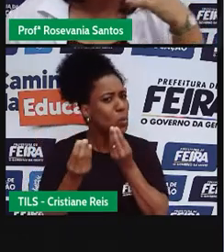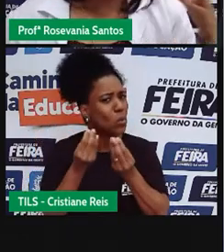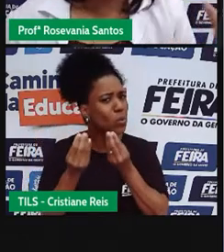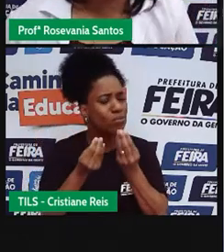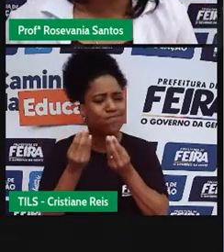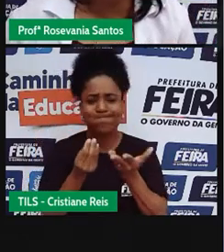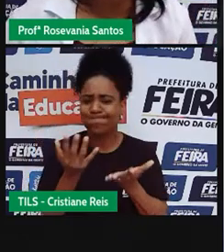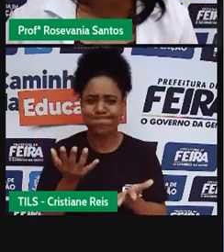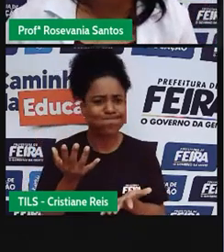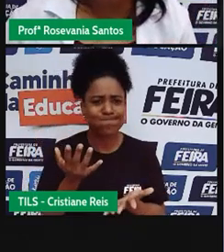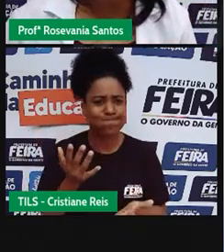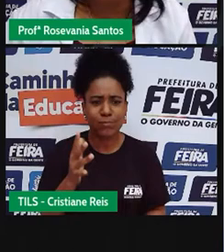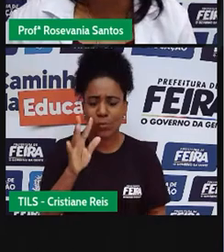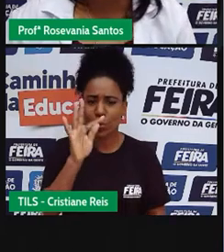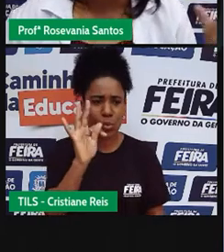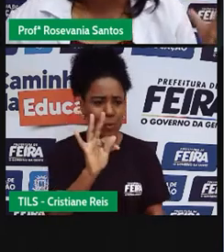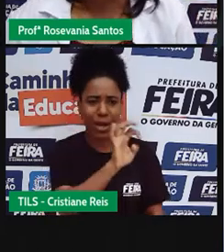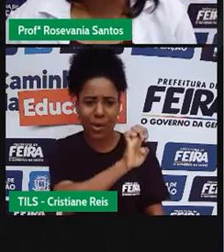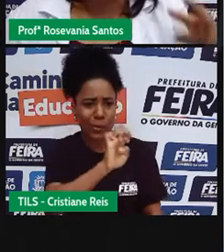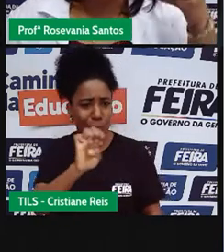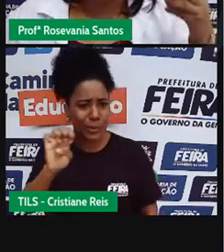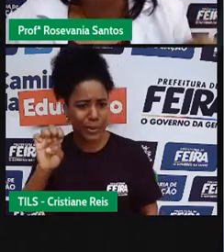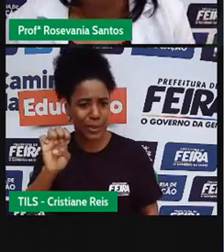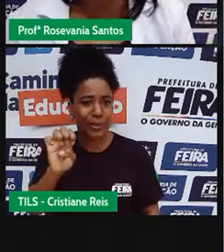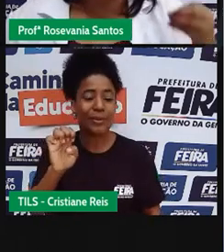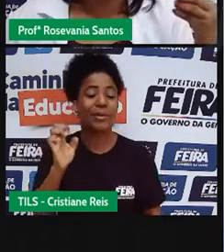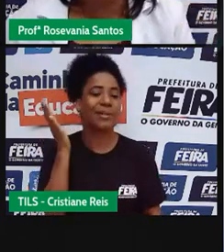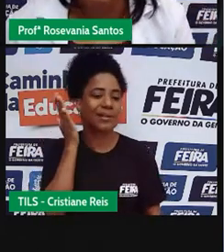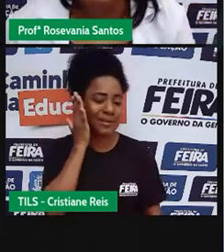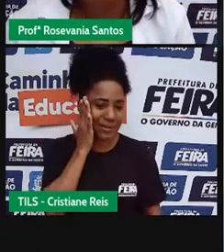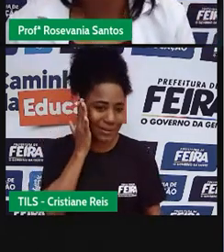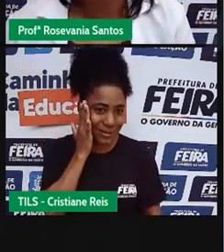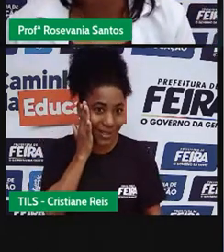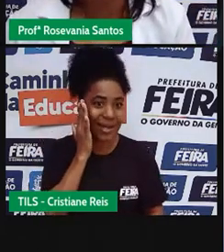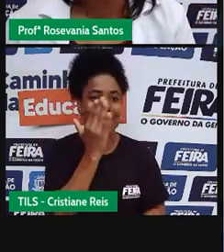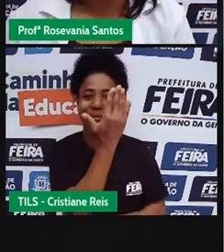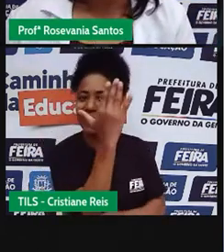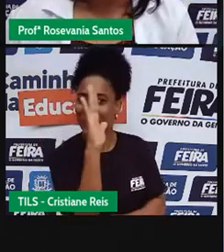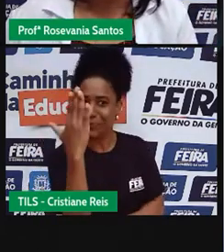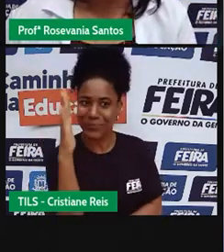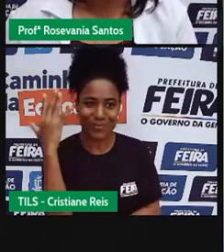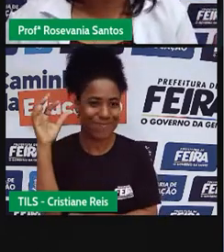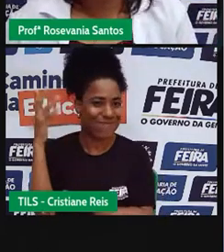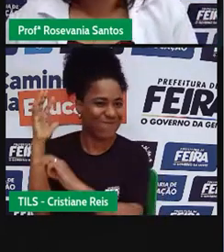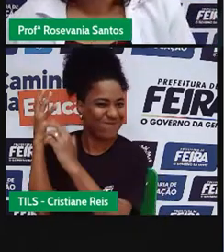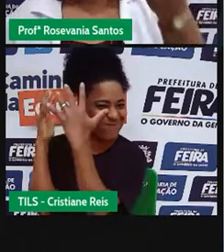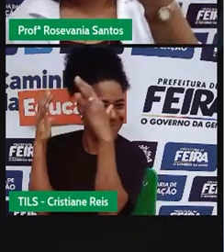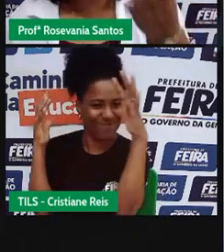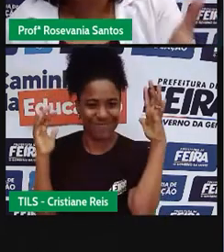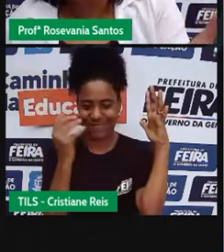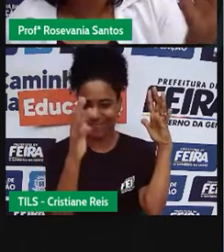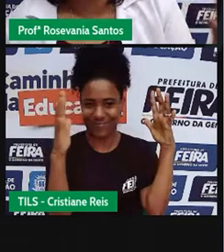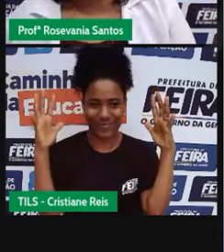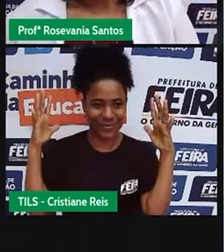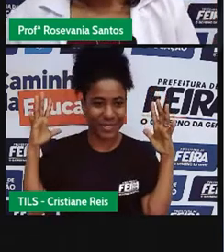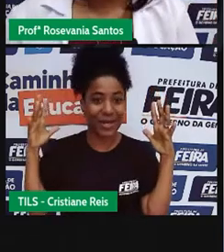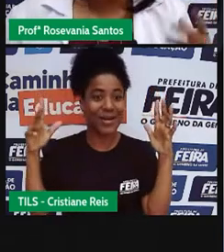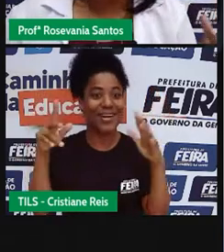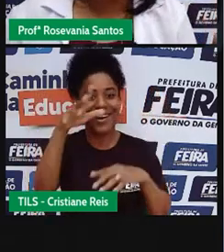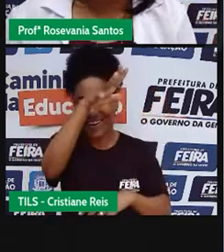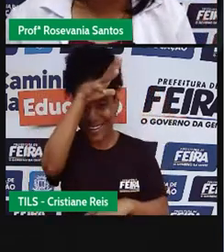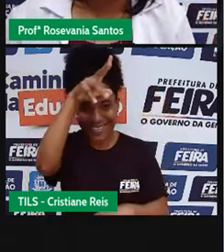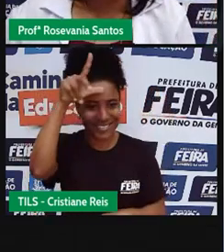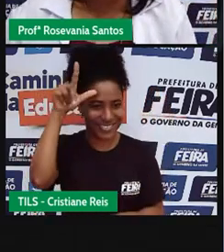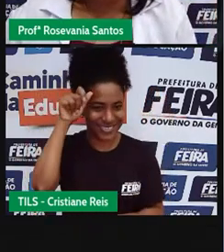equatorial? Aí eu já sei que nessa área aqui eu tenho uma grande floresta, não é isso? Que é a floresta amazônica.